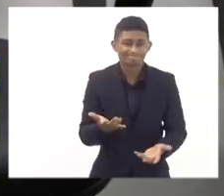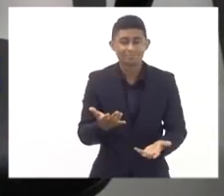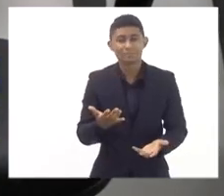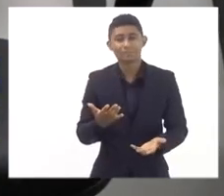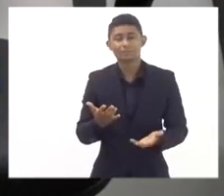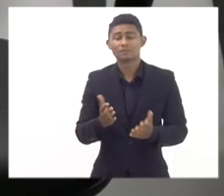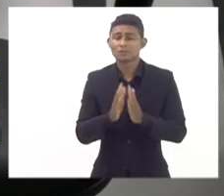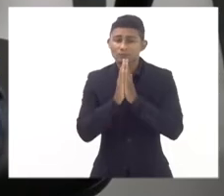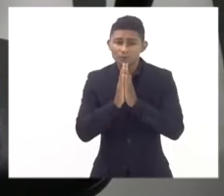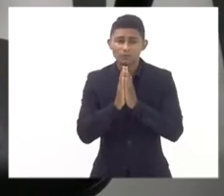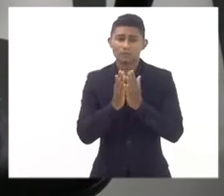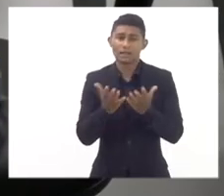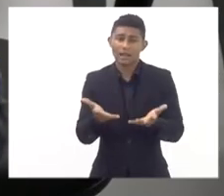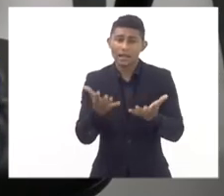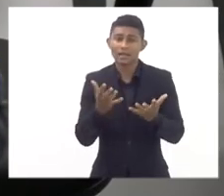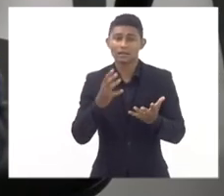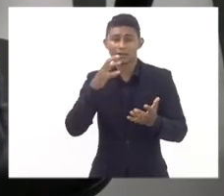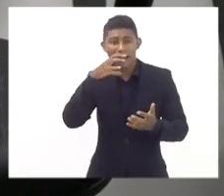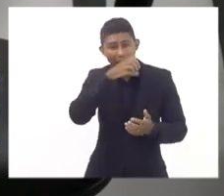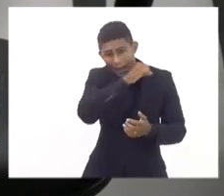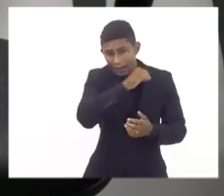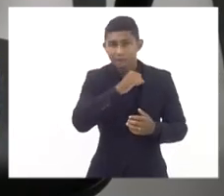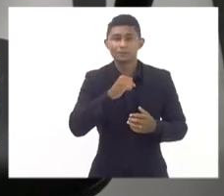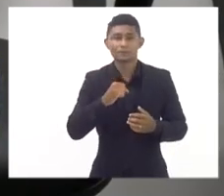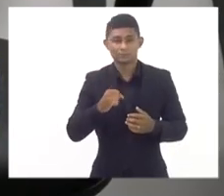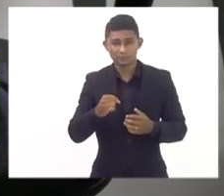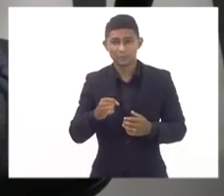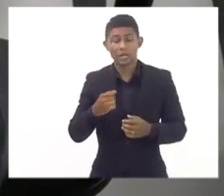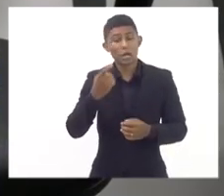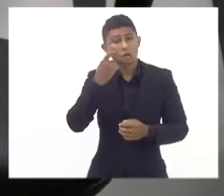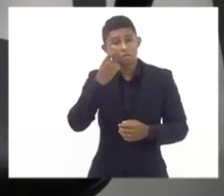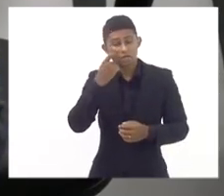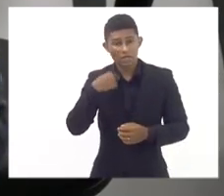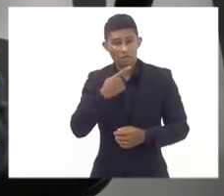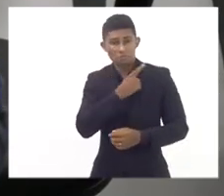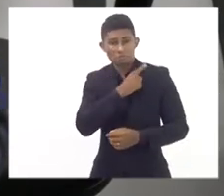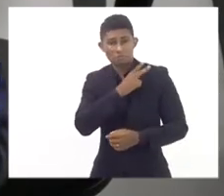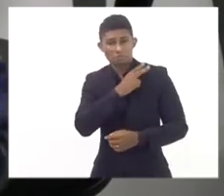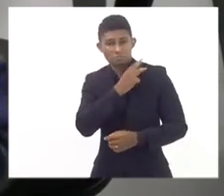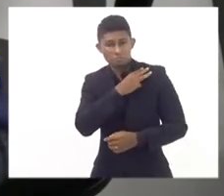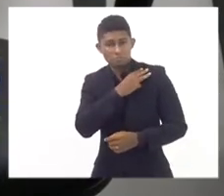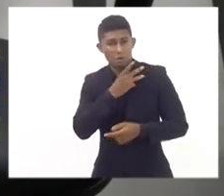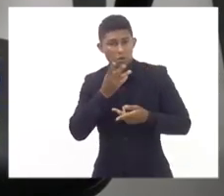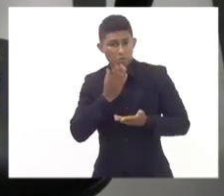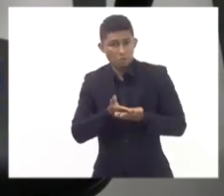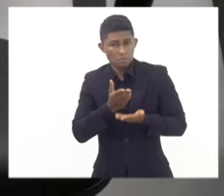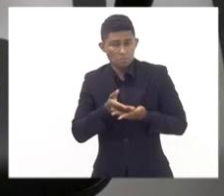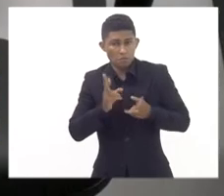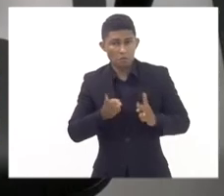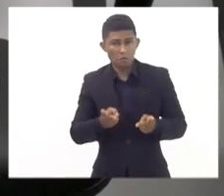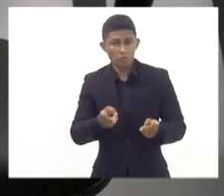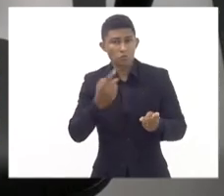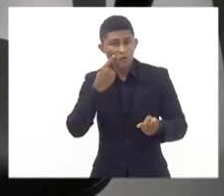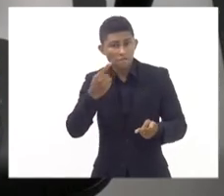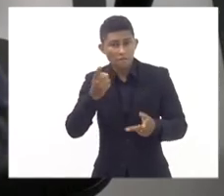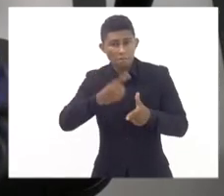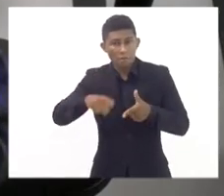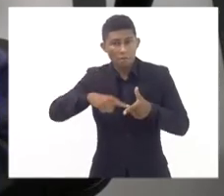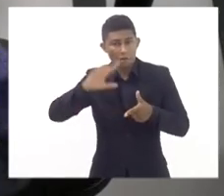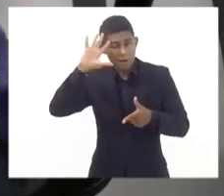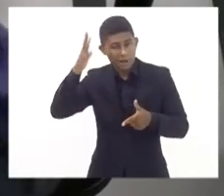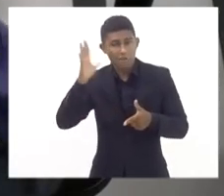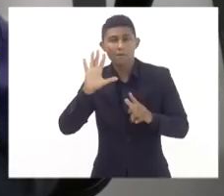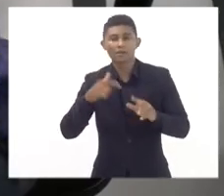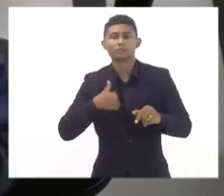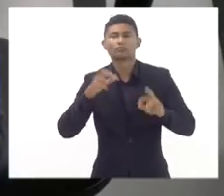possa resolver isso. Não sei se eu ainda vou estar estudando no ensino médio para poder ver, não sei se eu ainda vou estar no CEFET para poder ver isso acontecendo, mas eu ainda fico